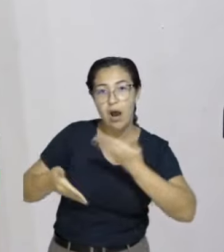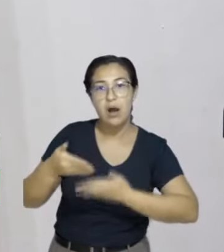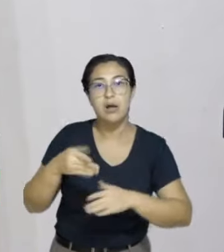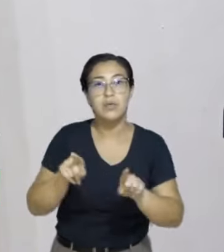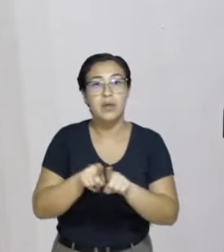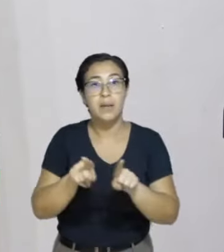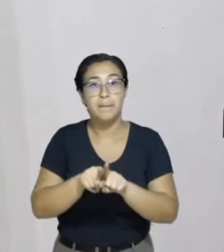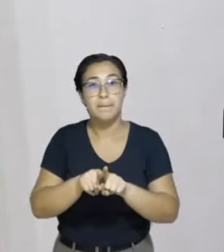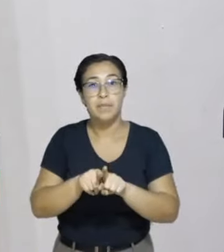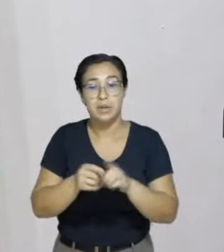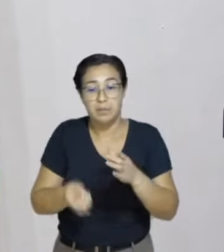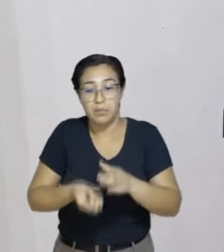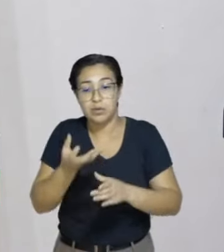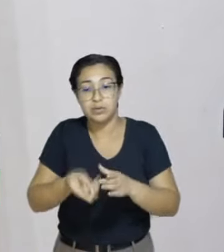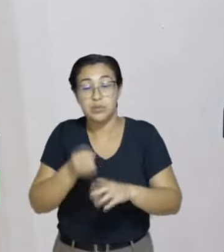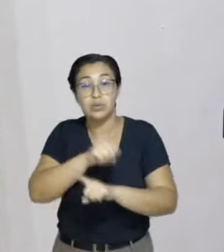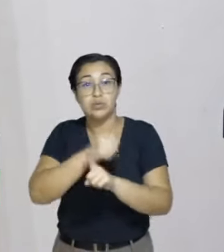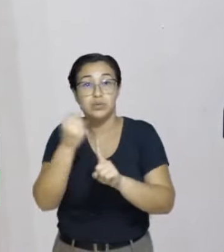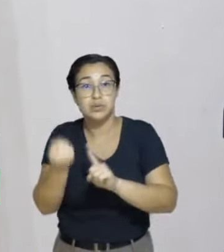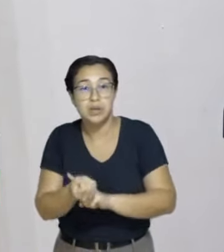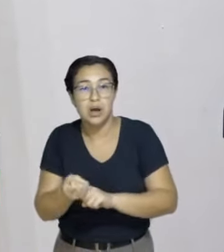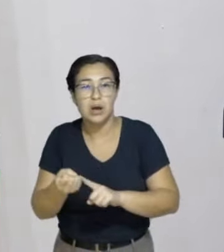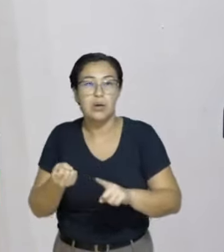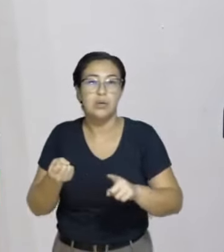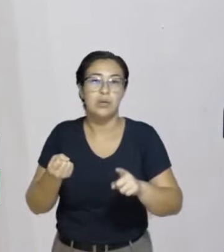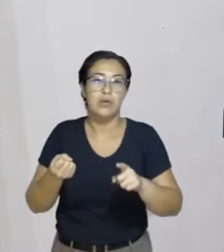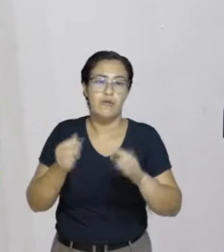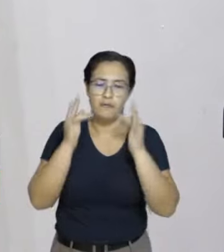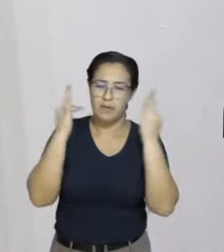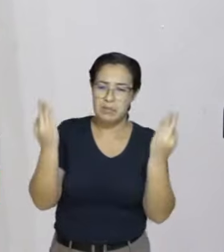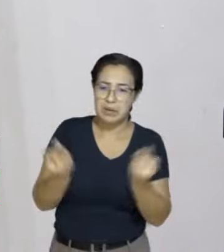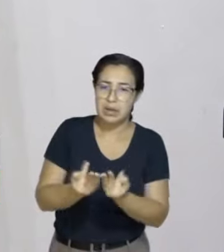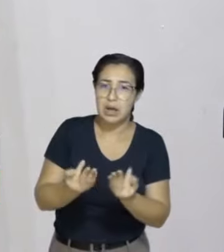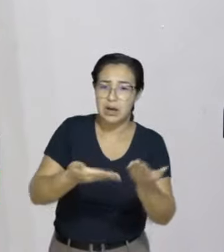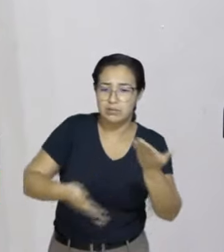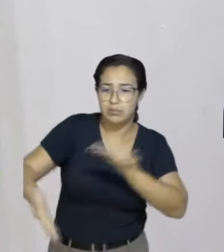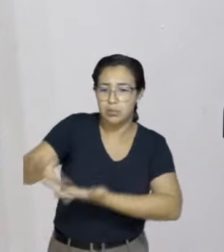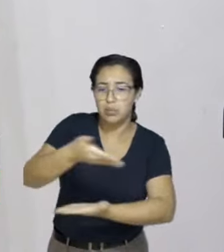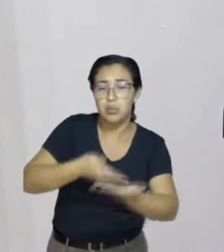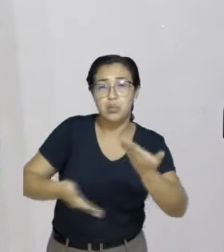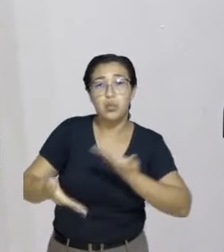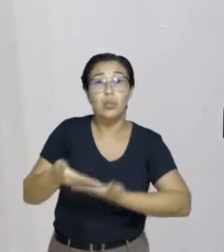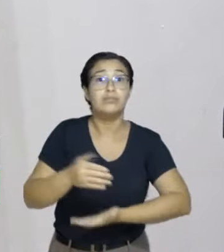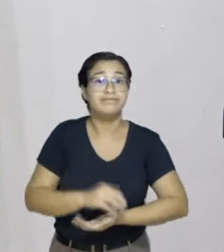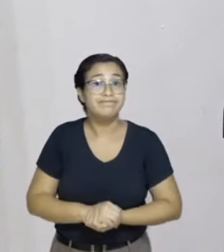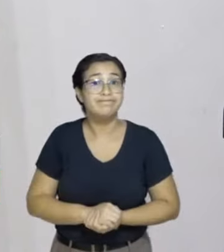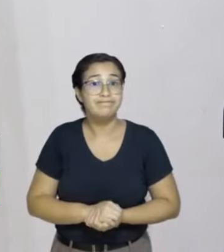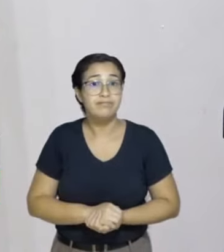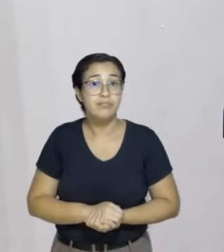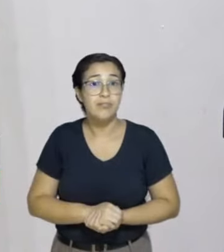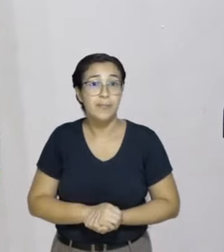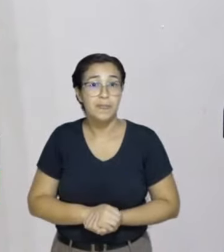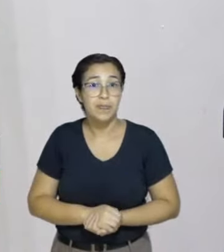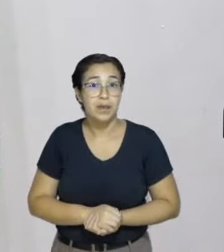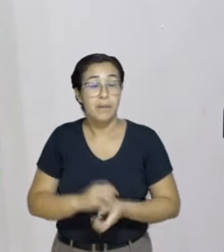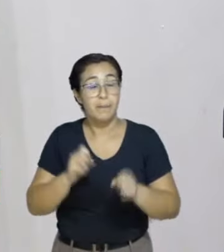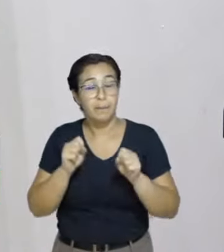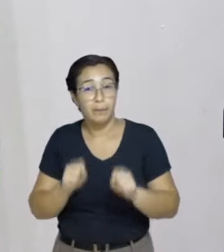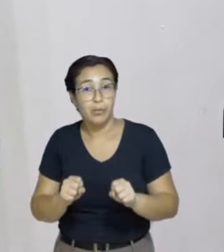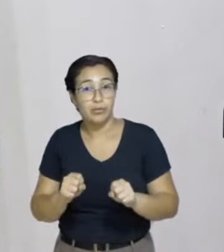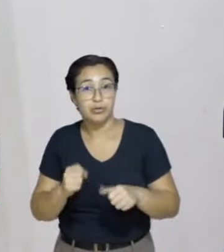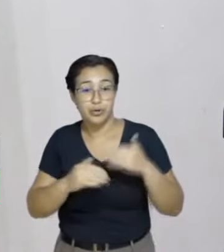e da participação familiar e comunitária, impactando, assim, diretamente nos processos de ensino